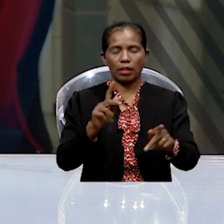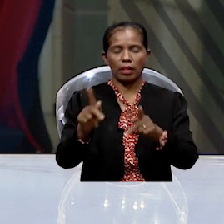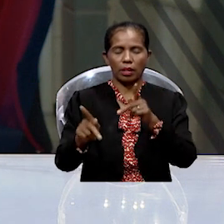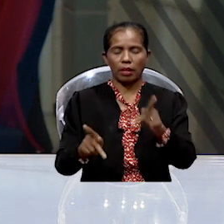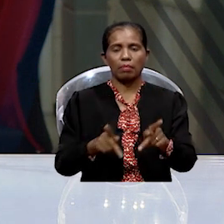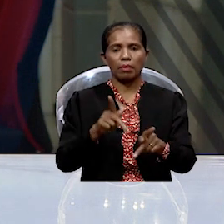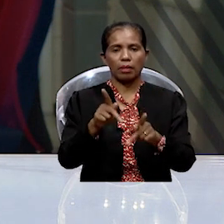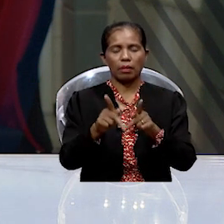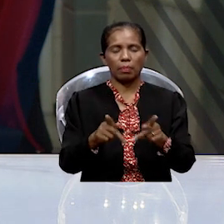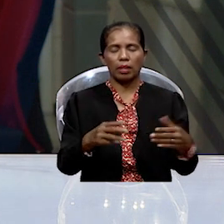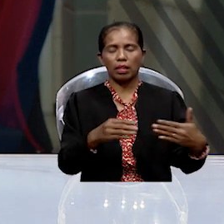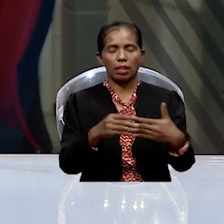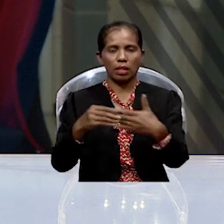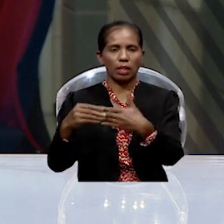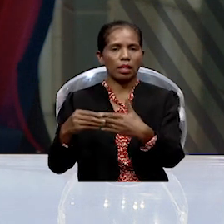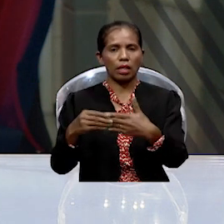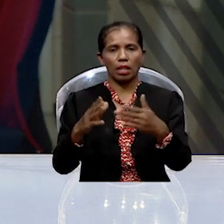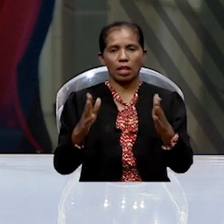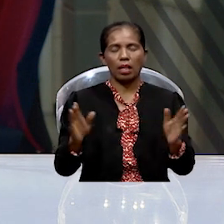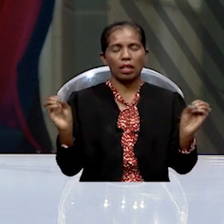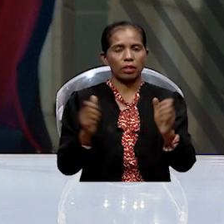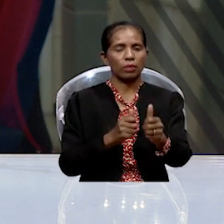tuir Constituição RDTL.